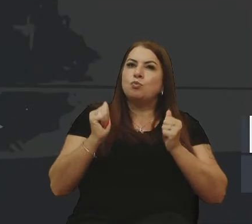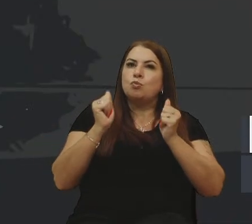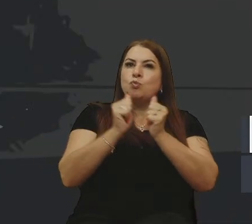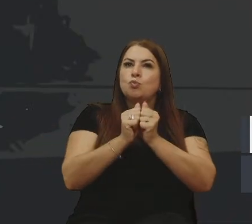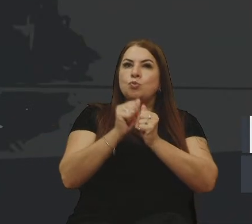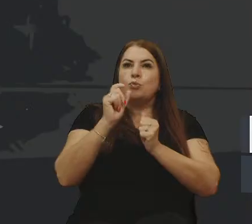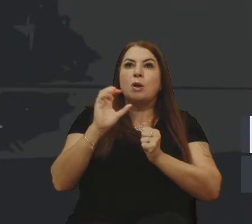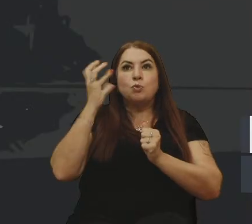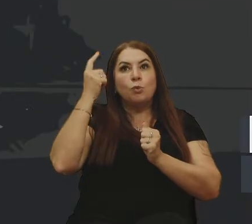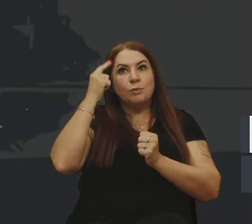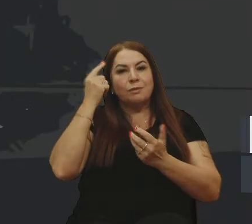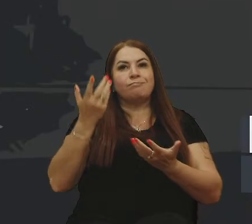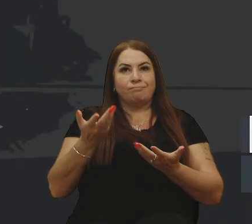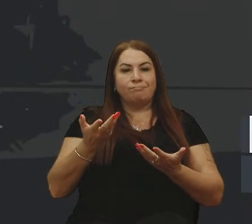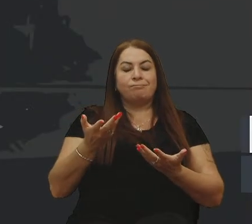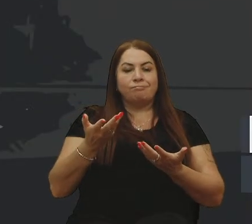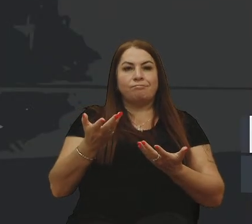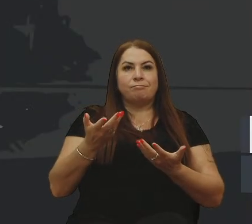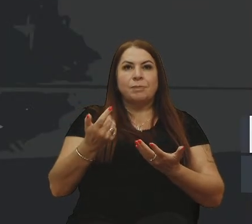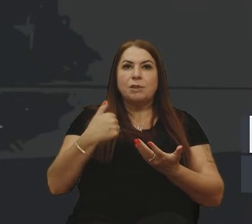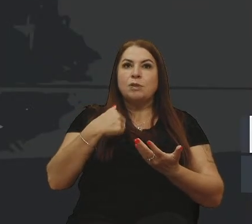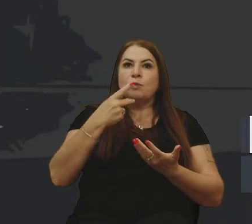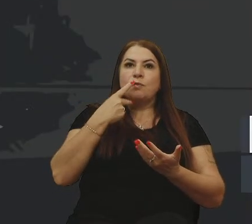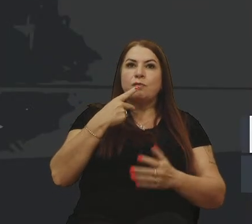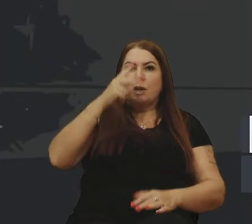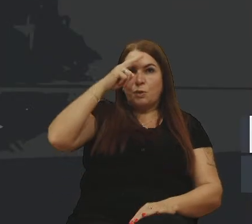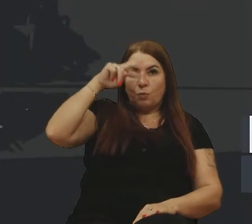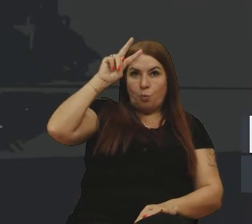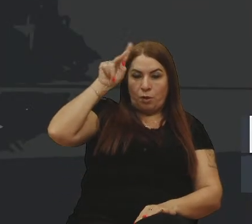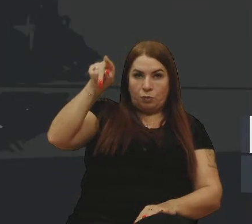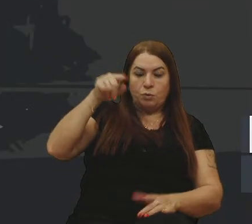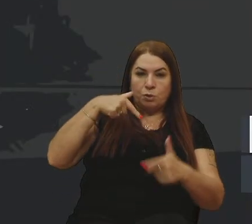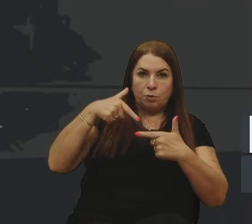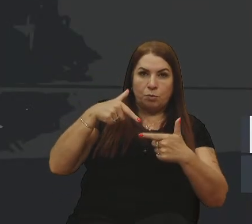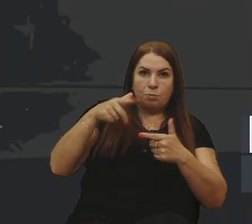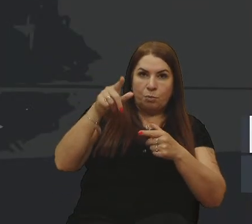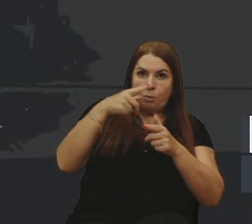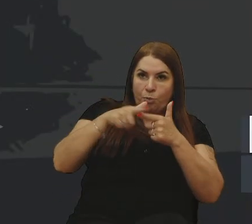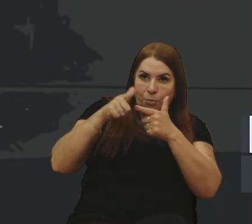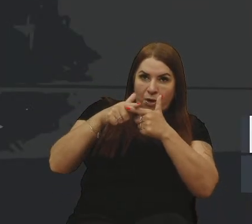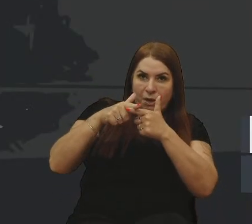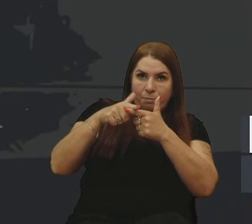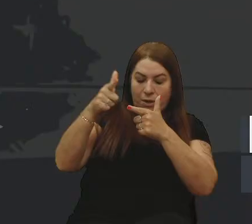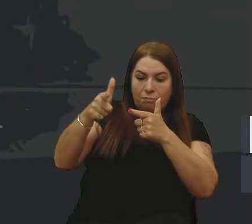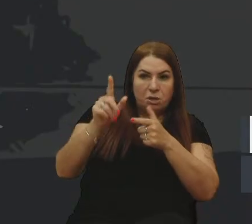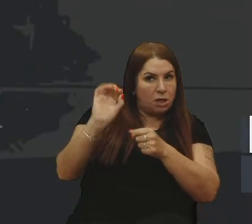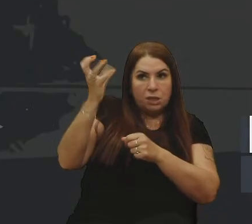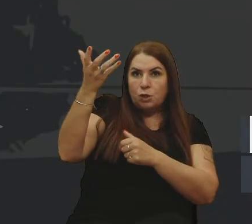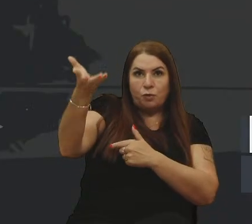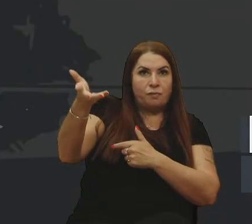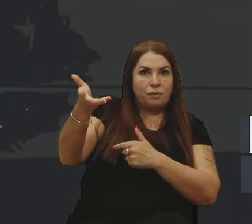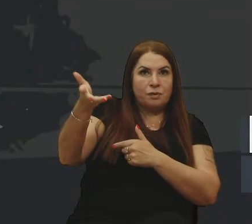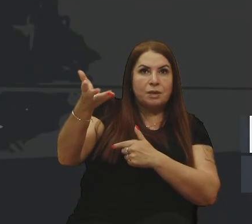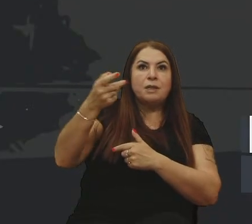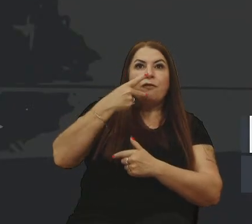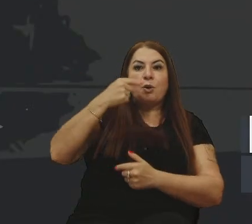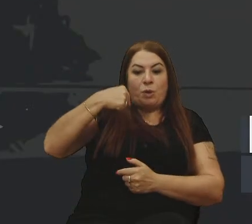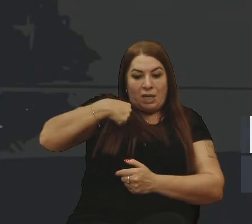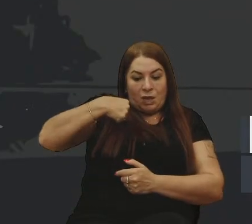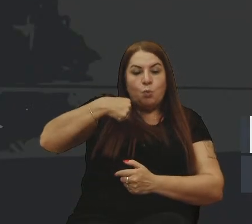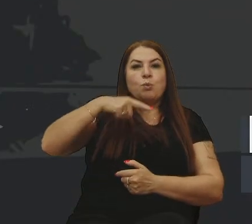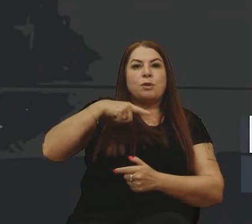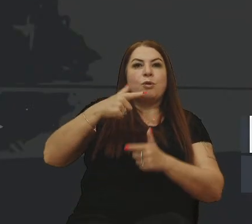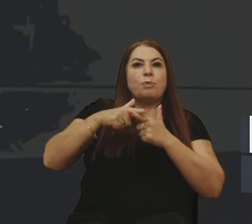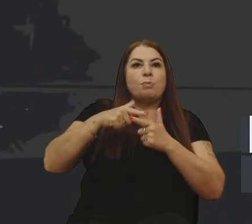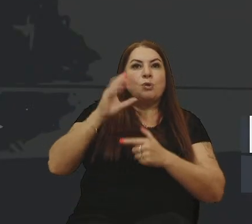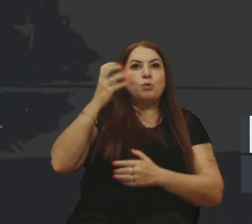solução. Se eu digo que o Edson tem um problema, como é que eu vou resolver o problema do Edson? Ele que tem que resolver. Agora, se eu digo que eu tenho um problema, a solução